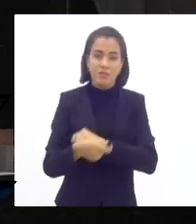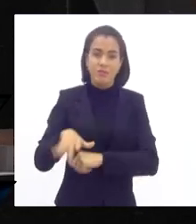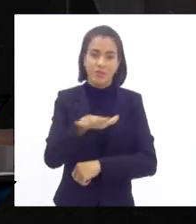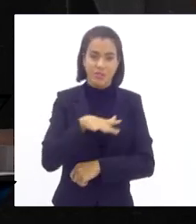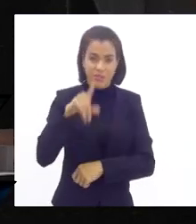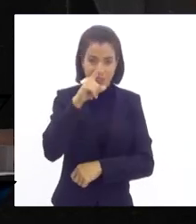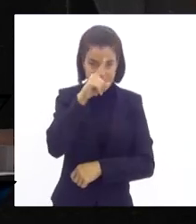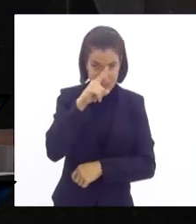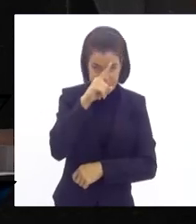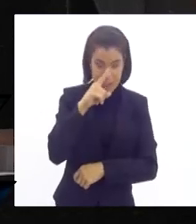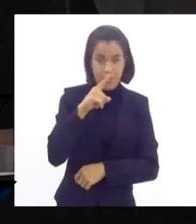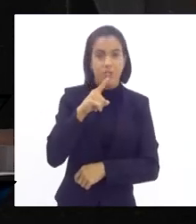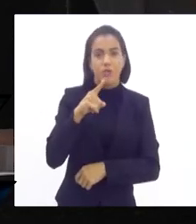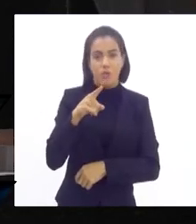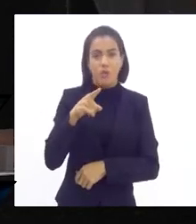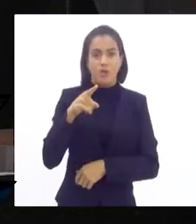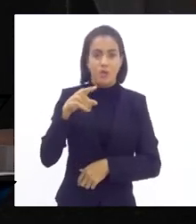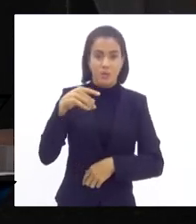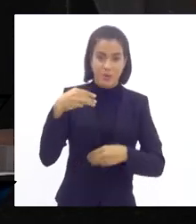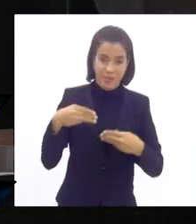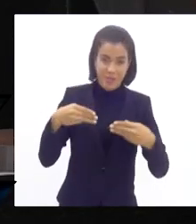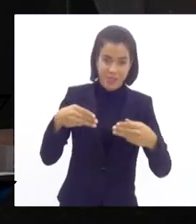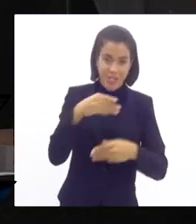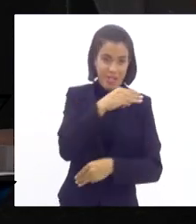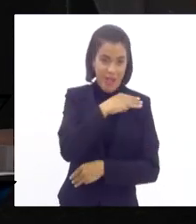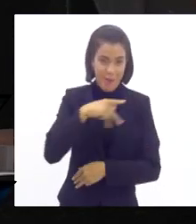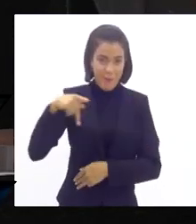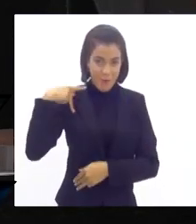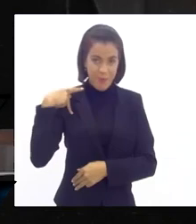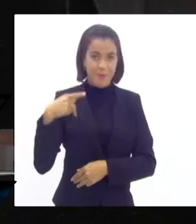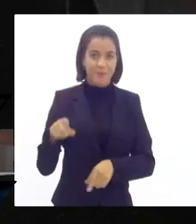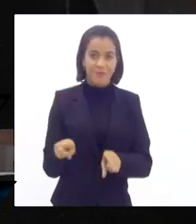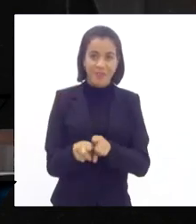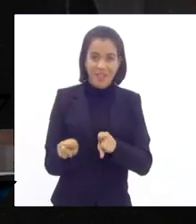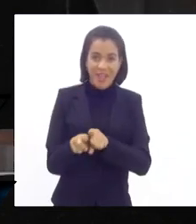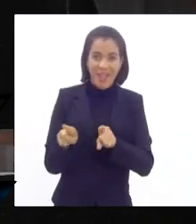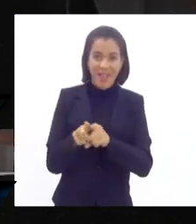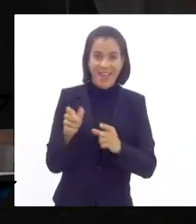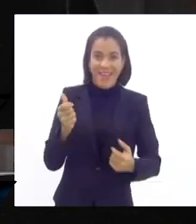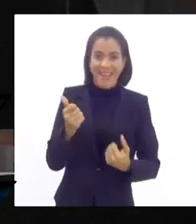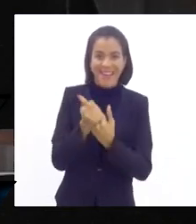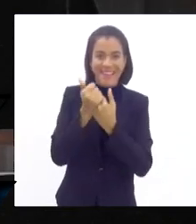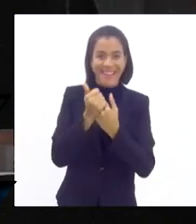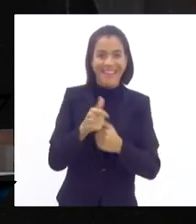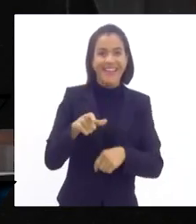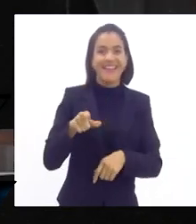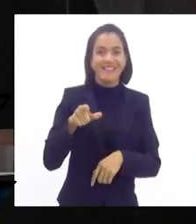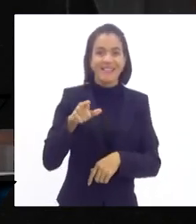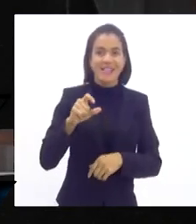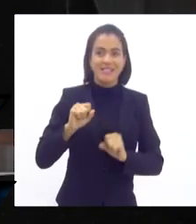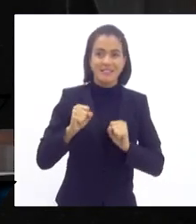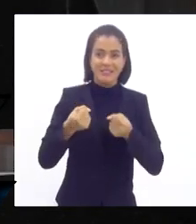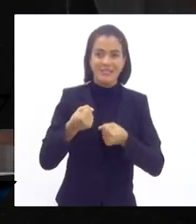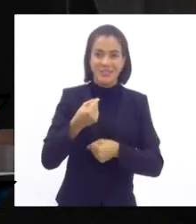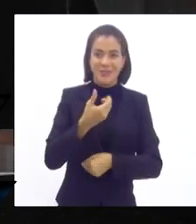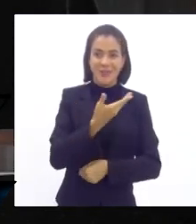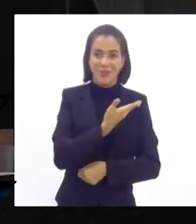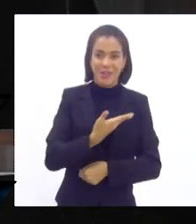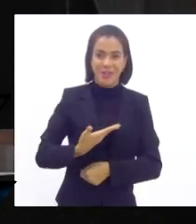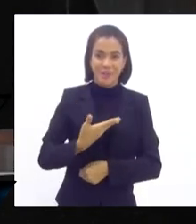coordenação com o ministério público e o Conselho Tutelar permitindo requisitar apoio das forças de seguranças locais o